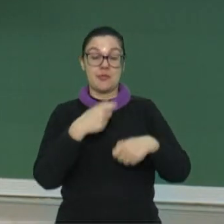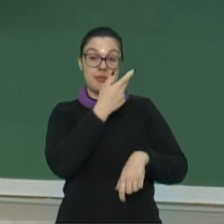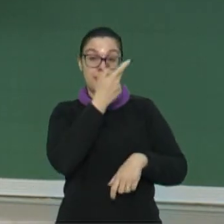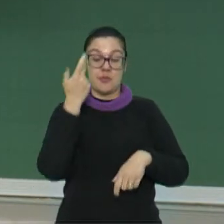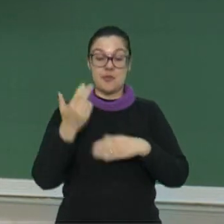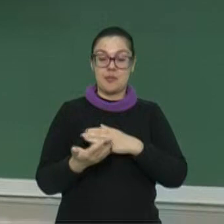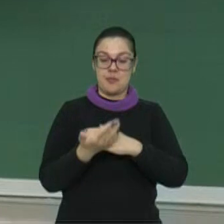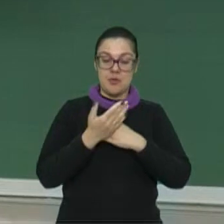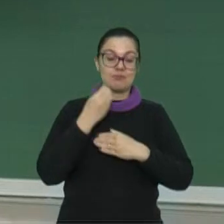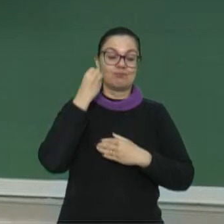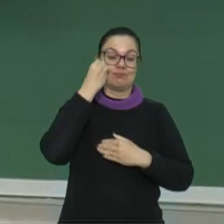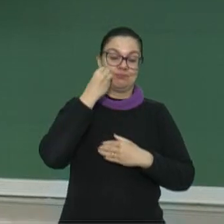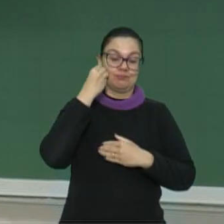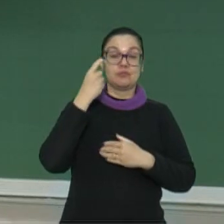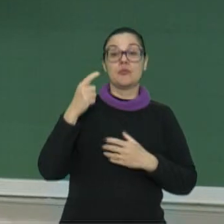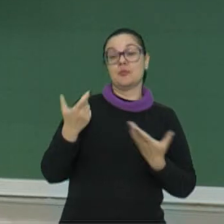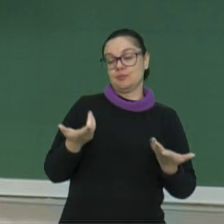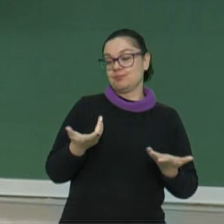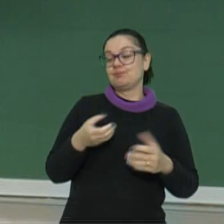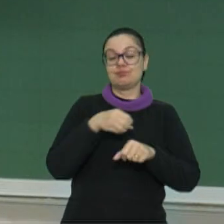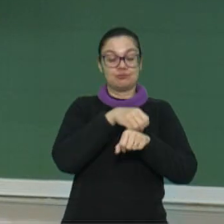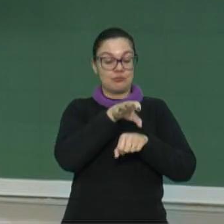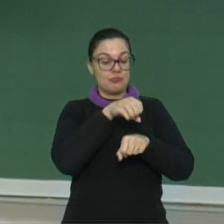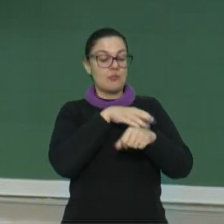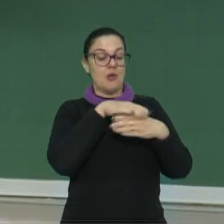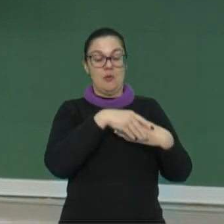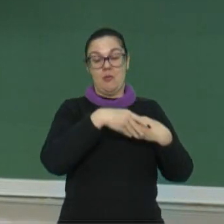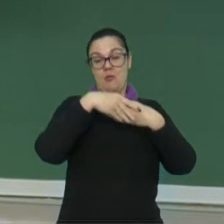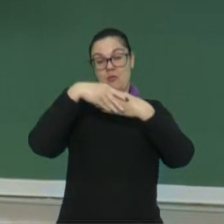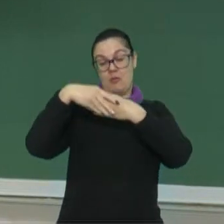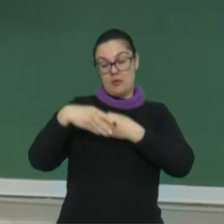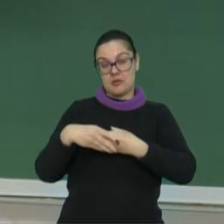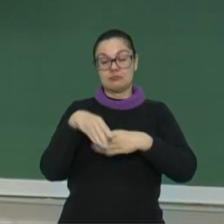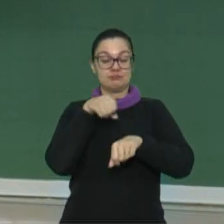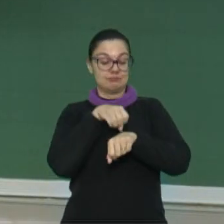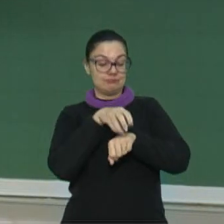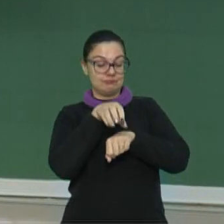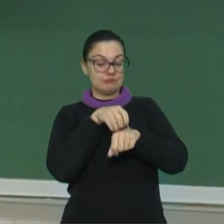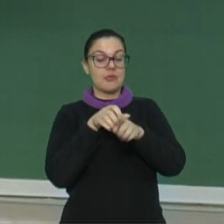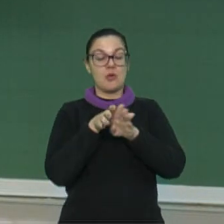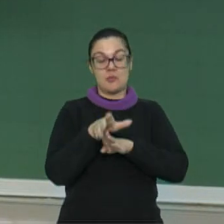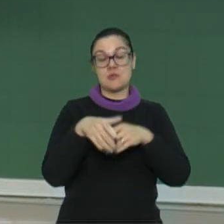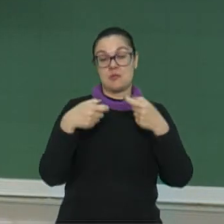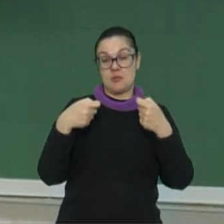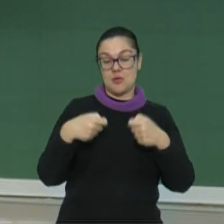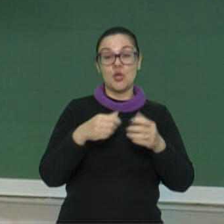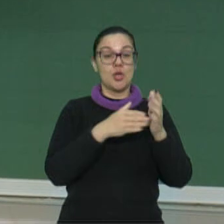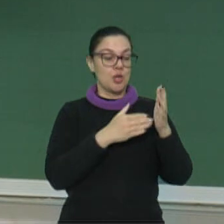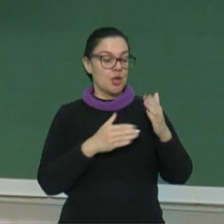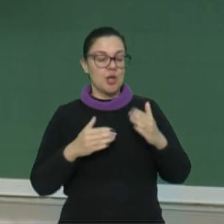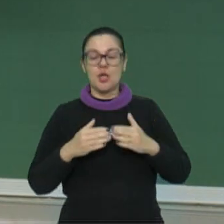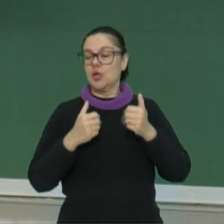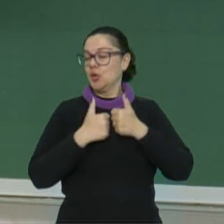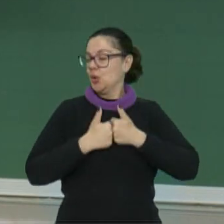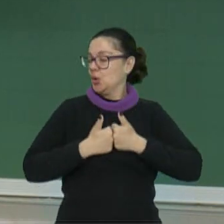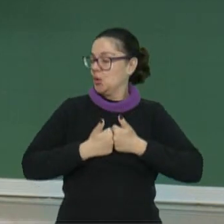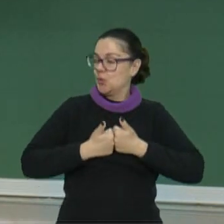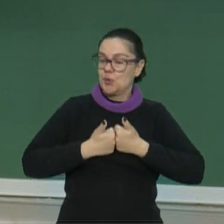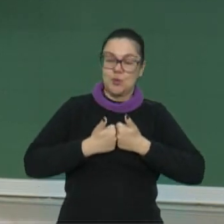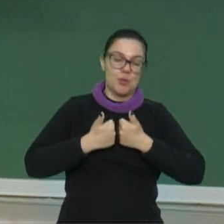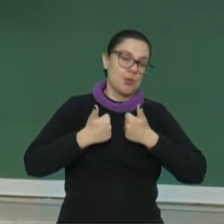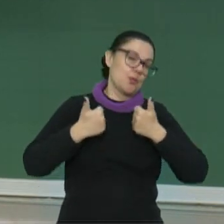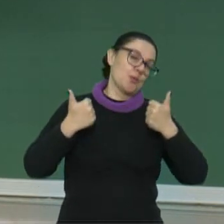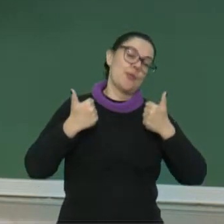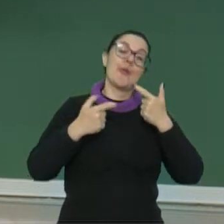um especialista, de uma mentoria, de uma assessoria, de aconselhamento de alguma maneira. E tudo bem, porque a gente